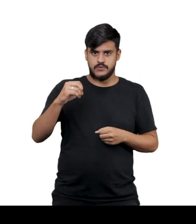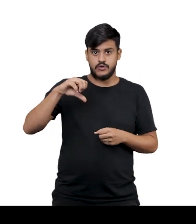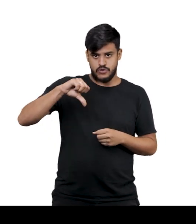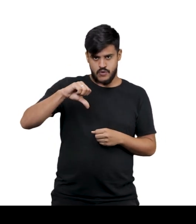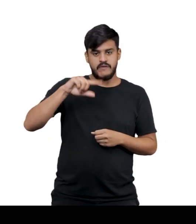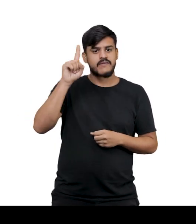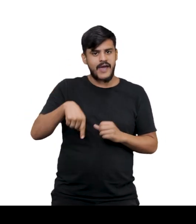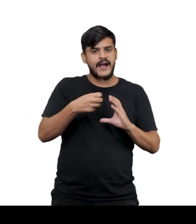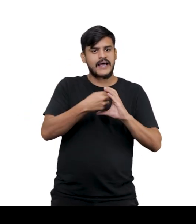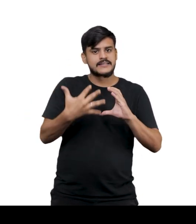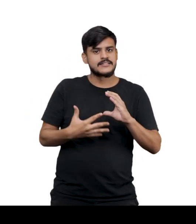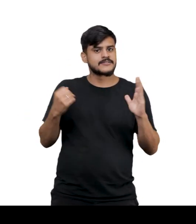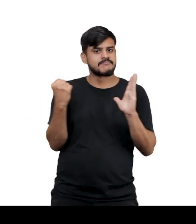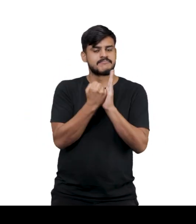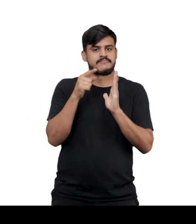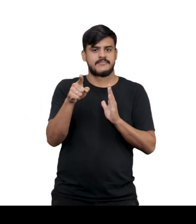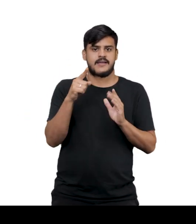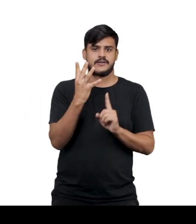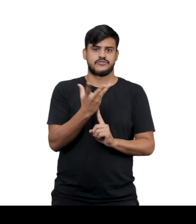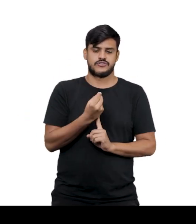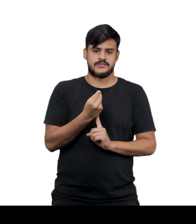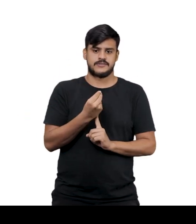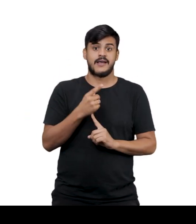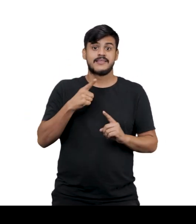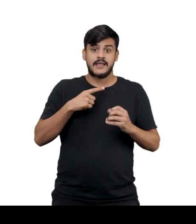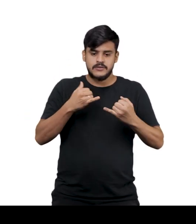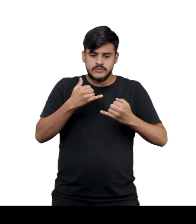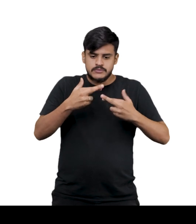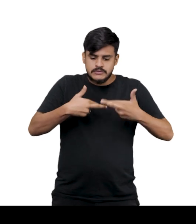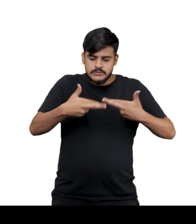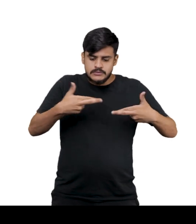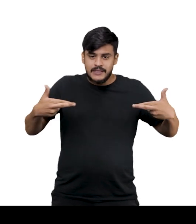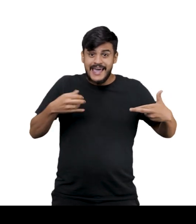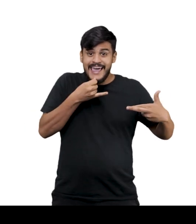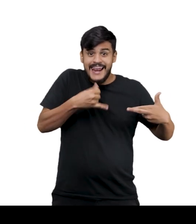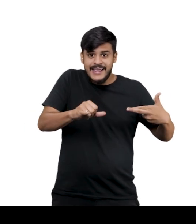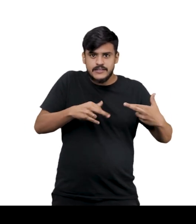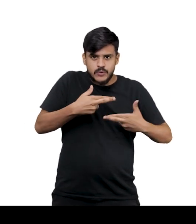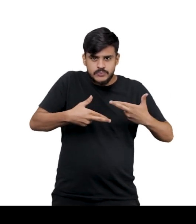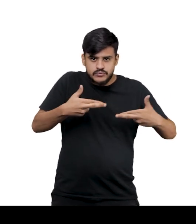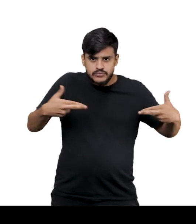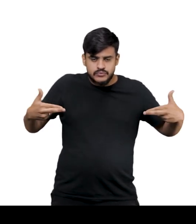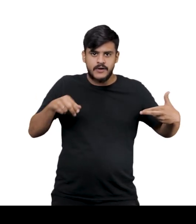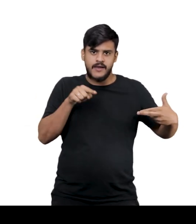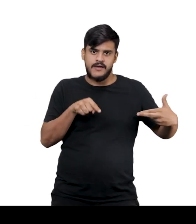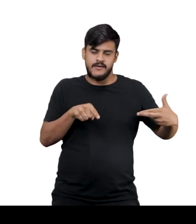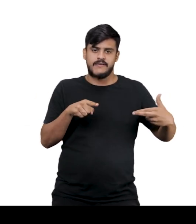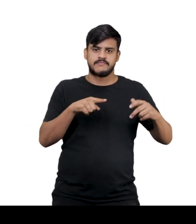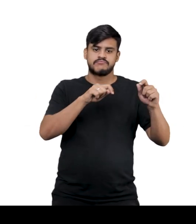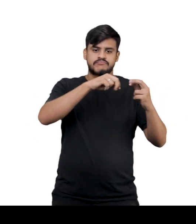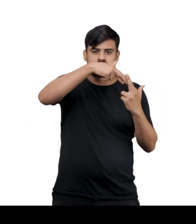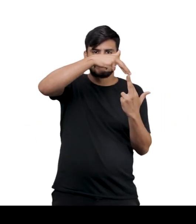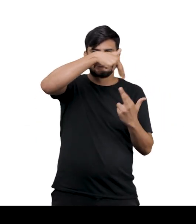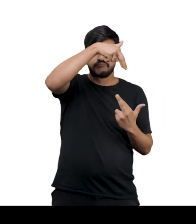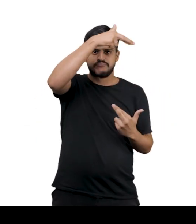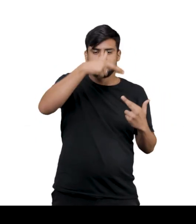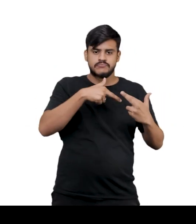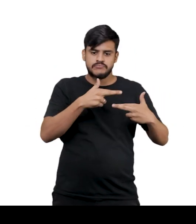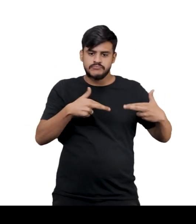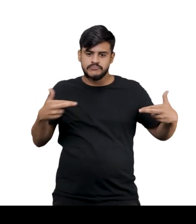é característica da produção do artista, tendo fios de cabos elétricos como base para sua composição.